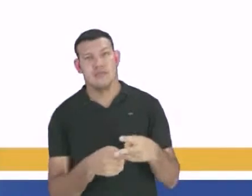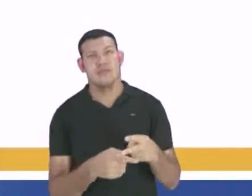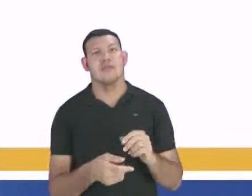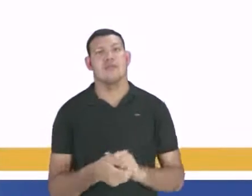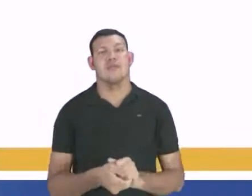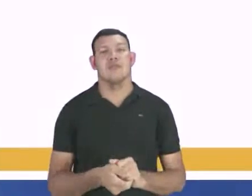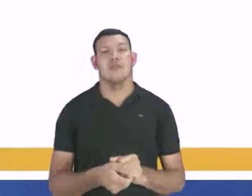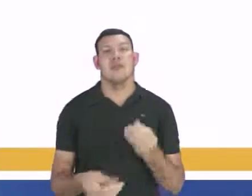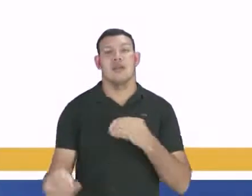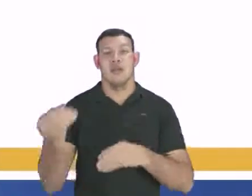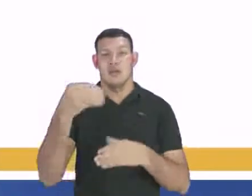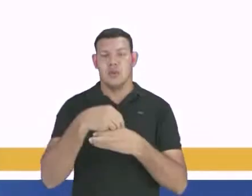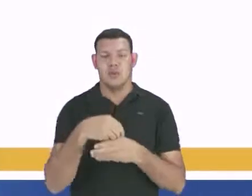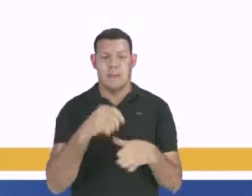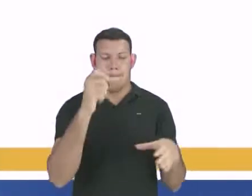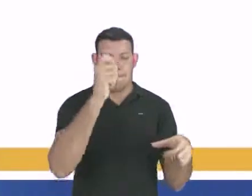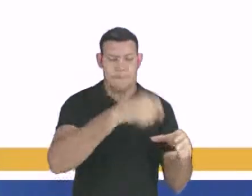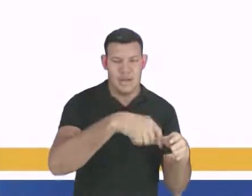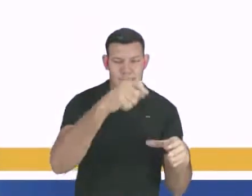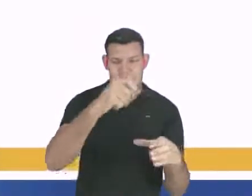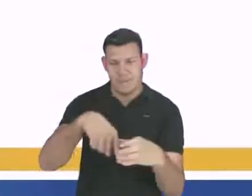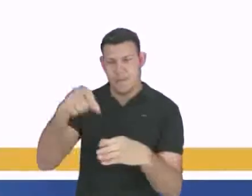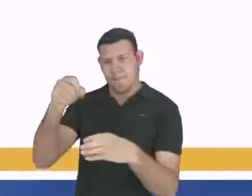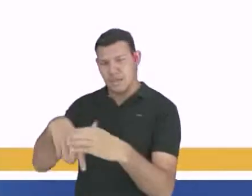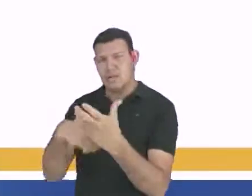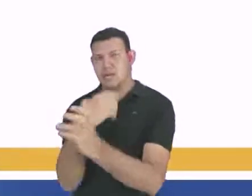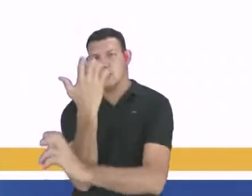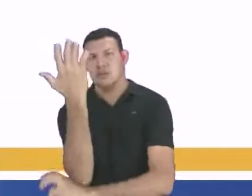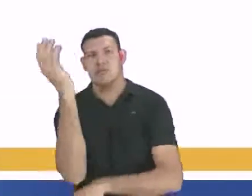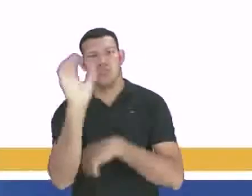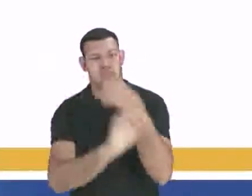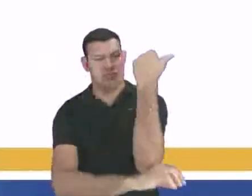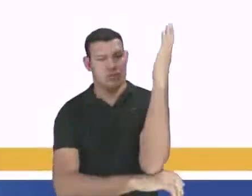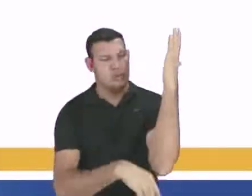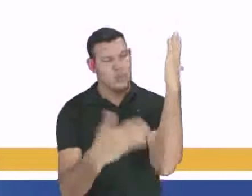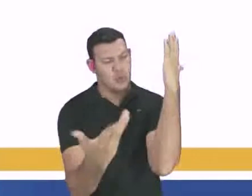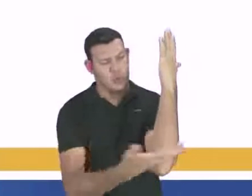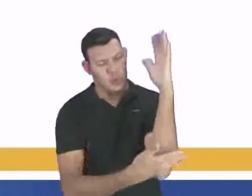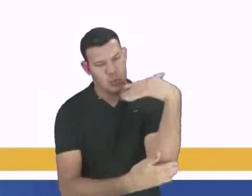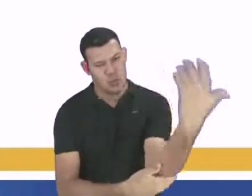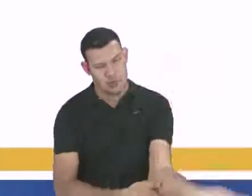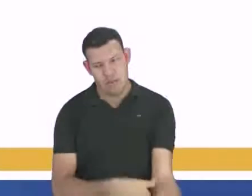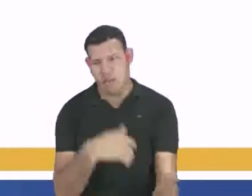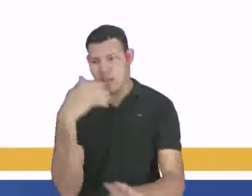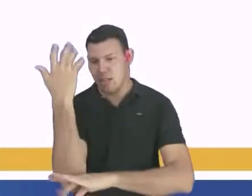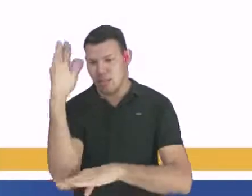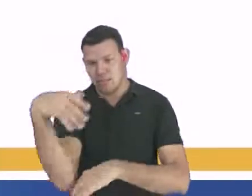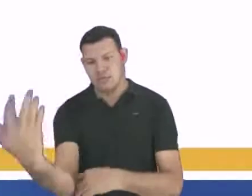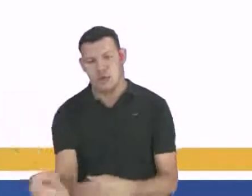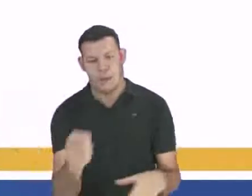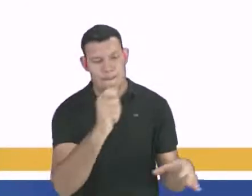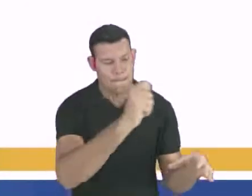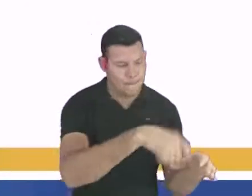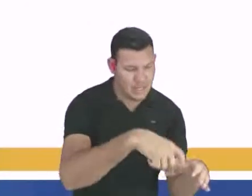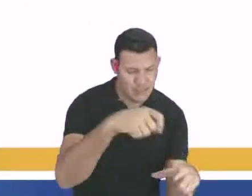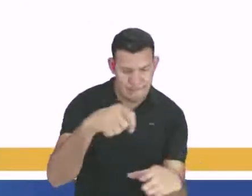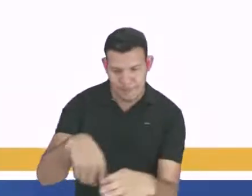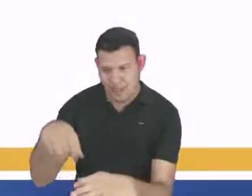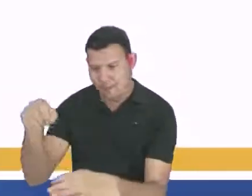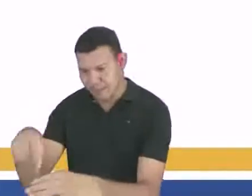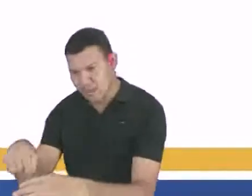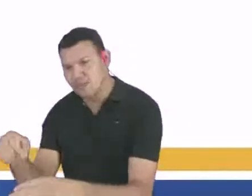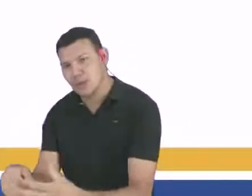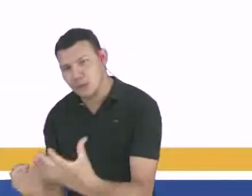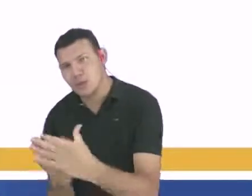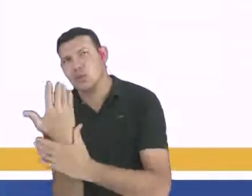projetos de reflorestamento, plantar árvores em áreas desmatadas, tá? Então, são sugestões de ações, né, para que você atenue ou ajude,